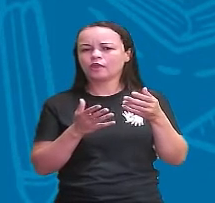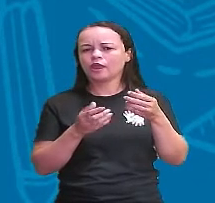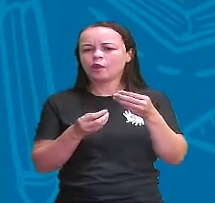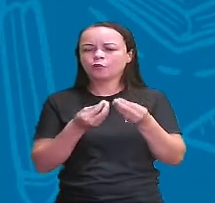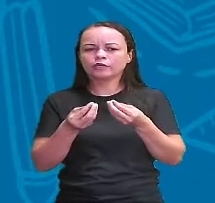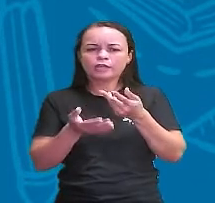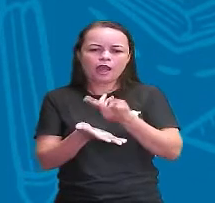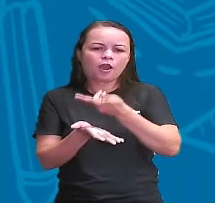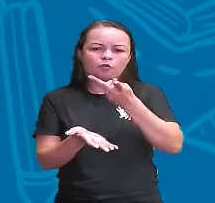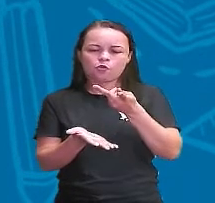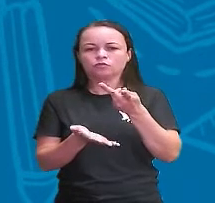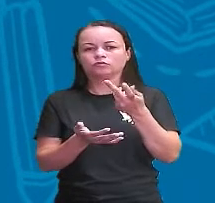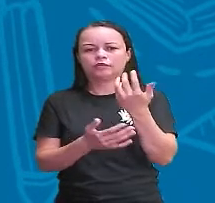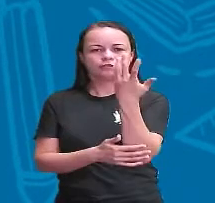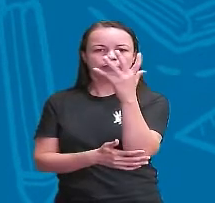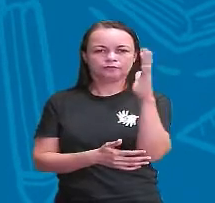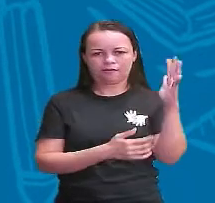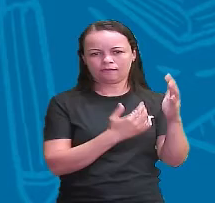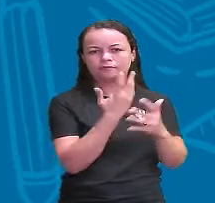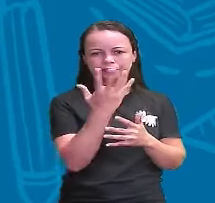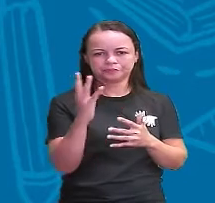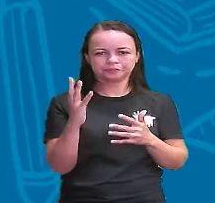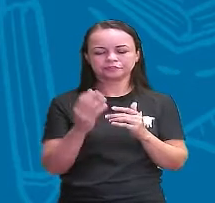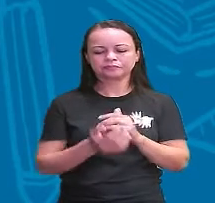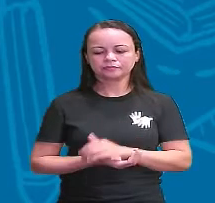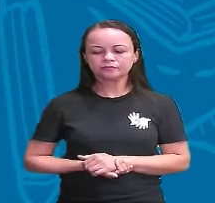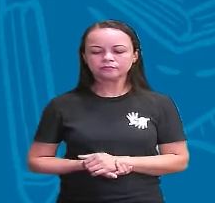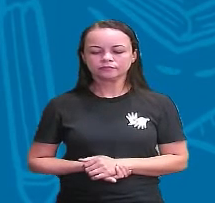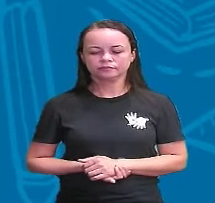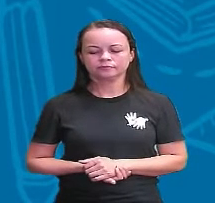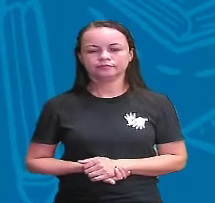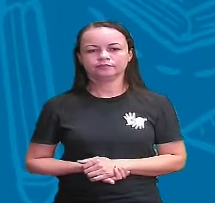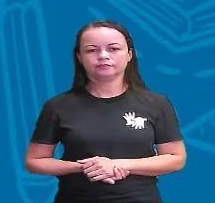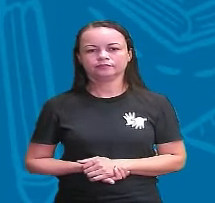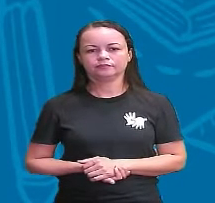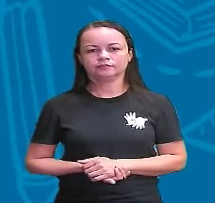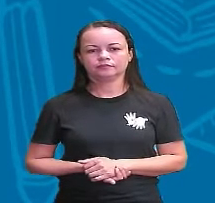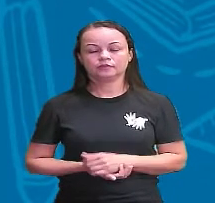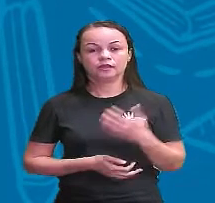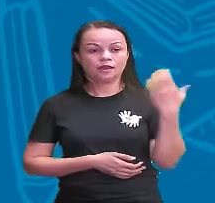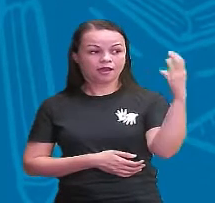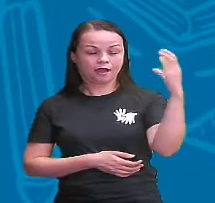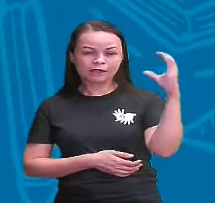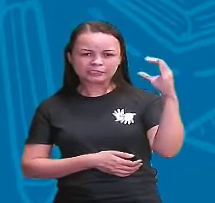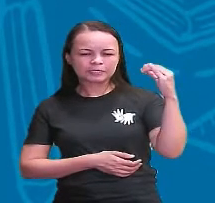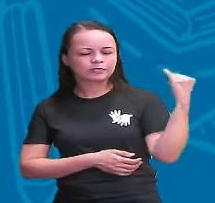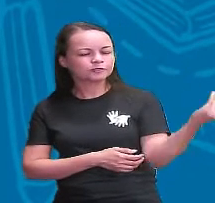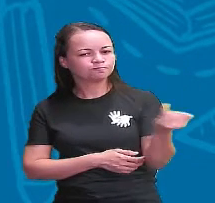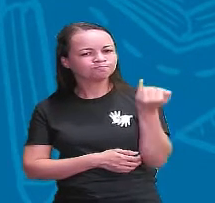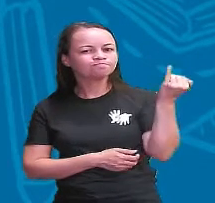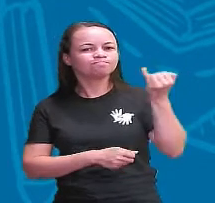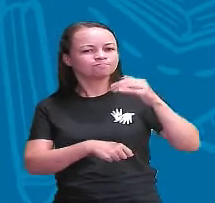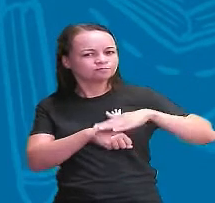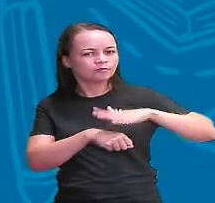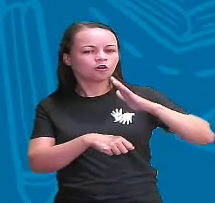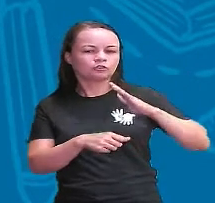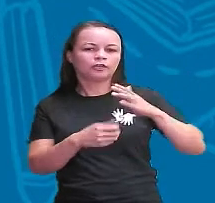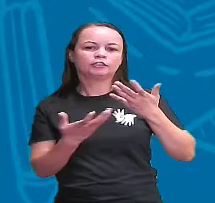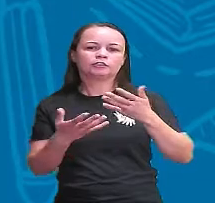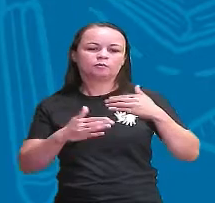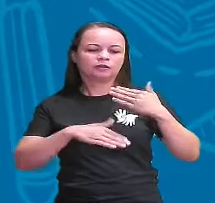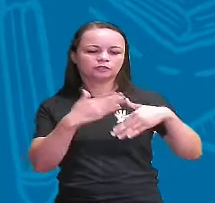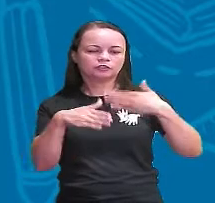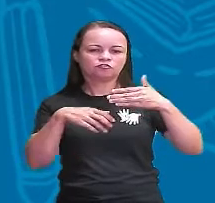daquilo que acontece na natureza. A ciência é fundamental para o desenvolvimento de